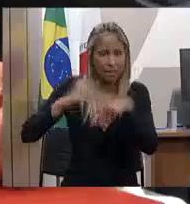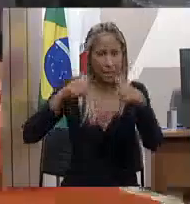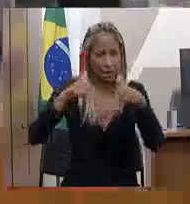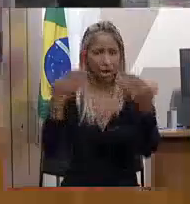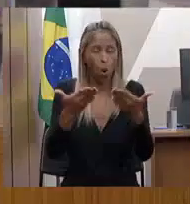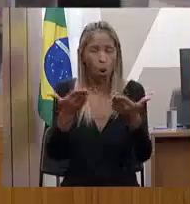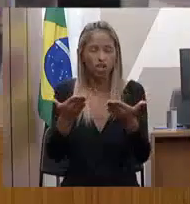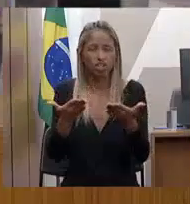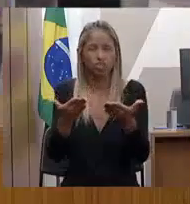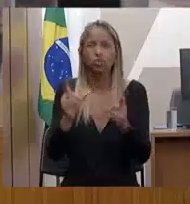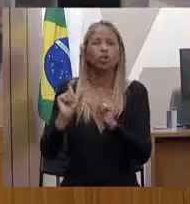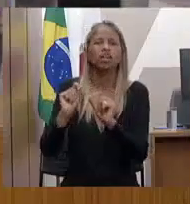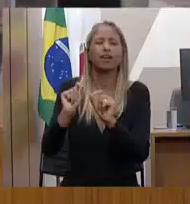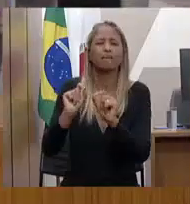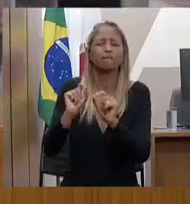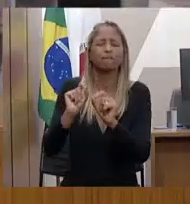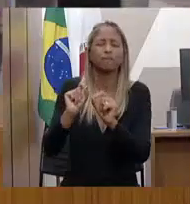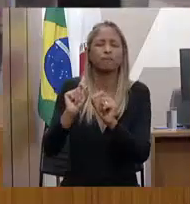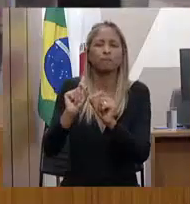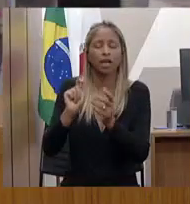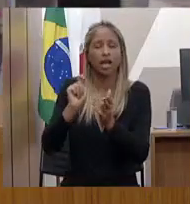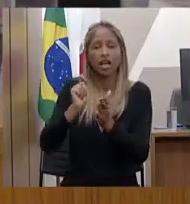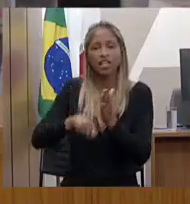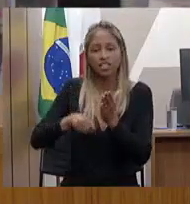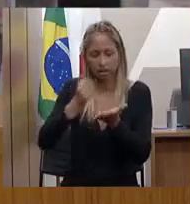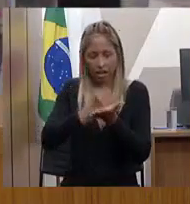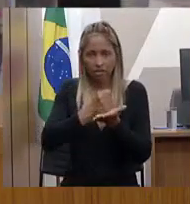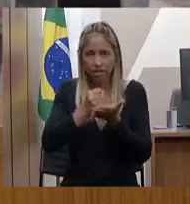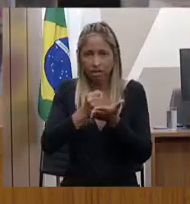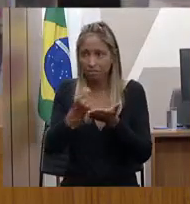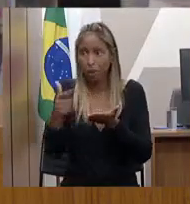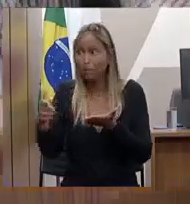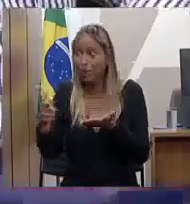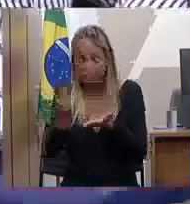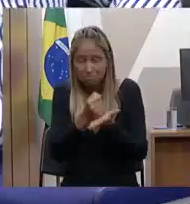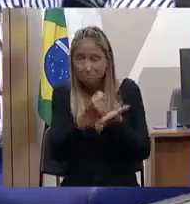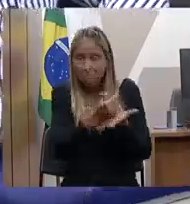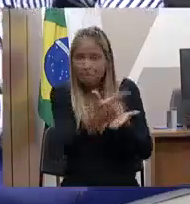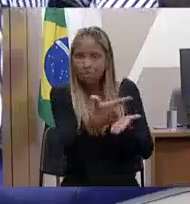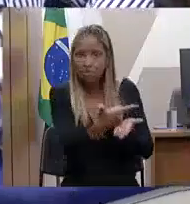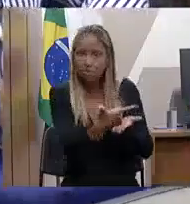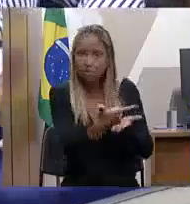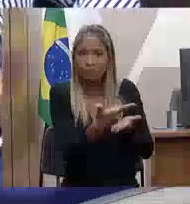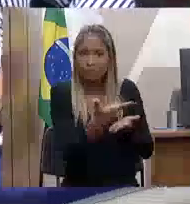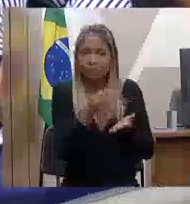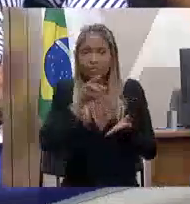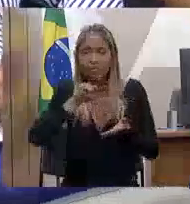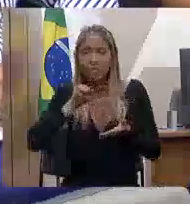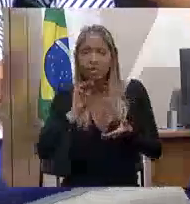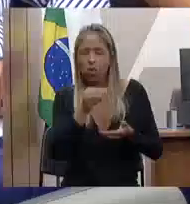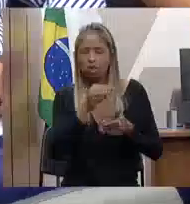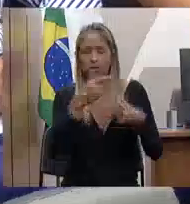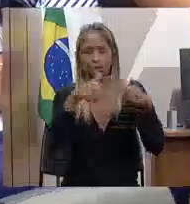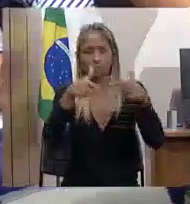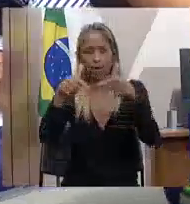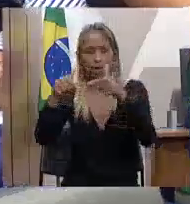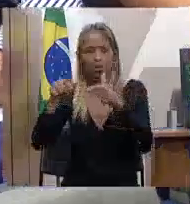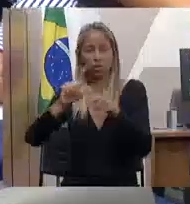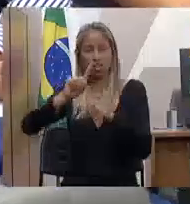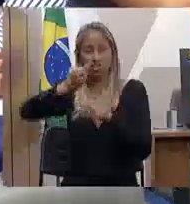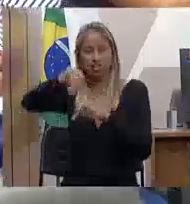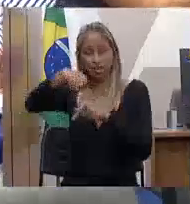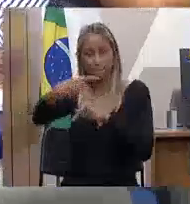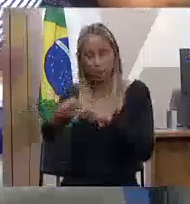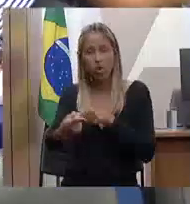na informalidade do que registrados com a carteira assinada foram milhões de trabalhadores que depois